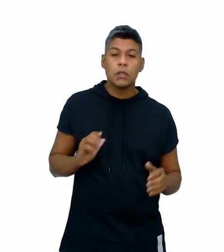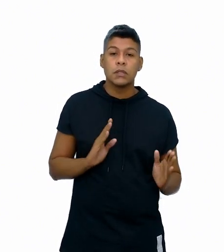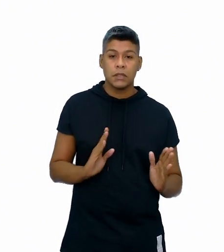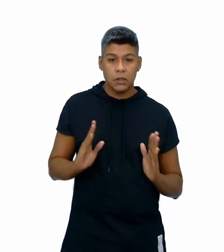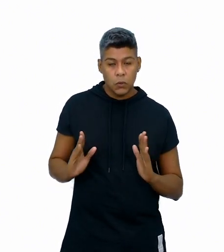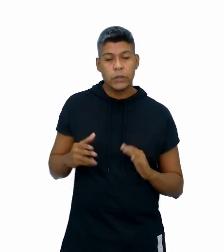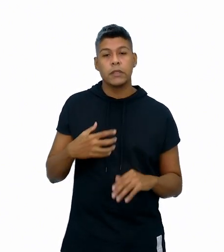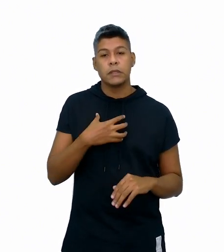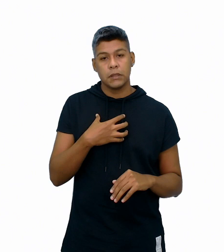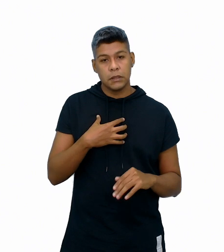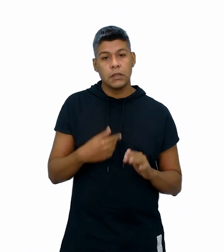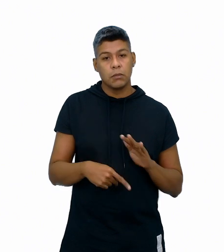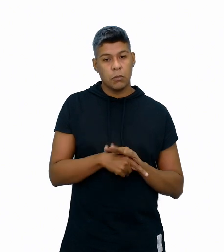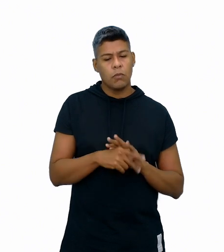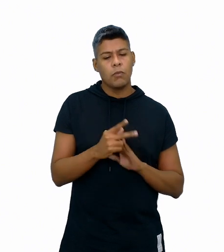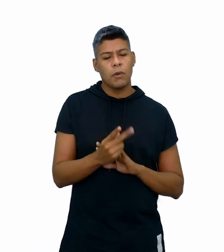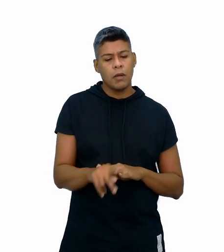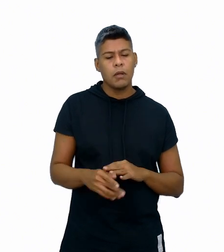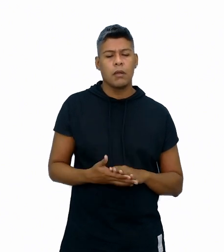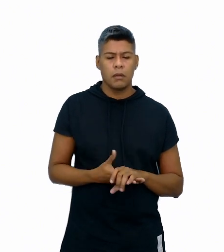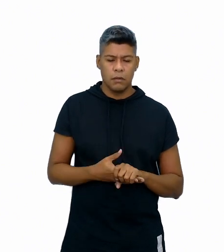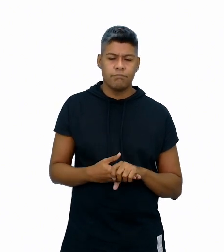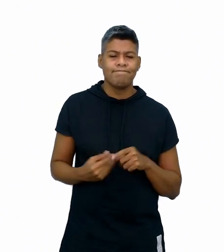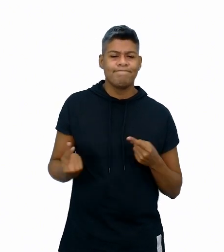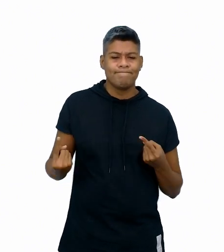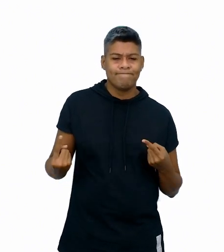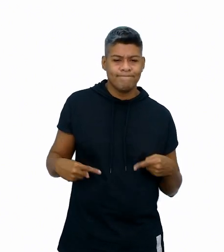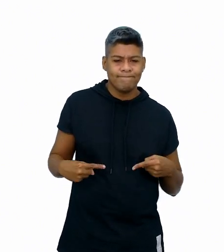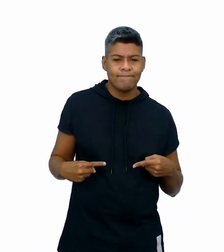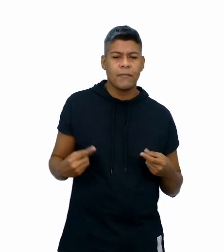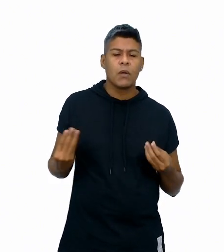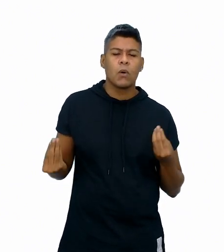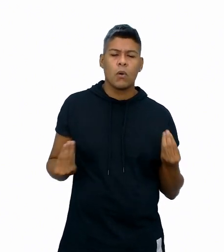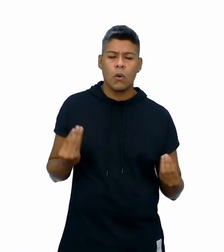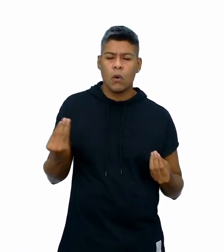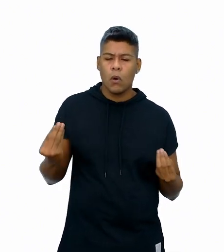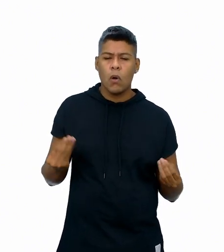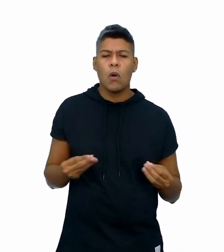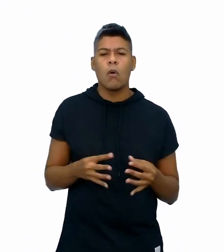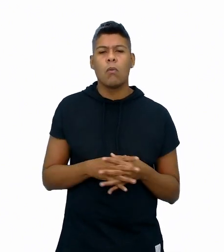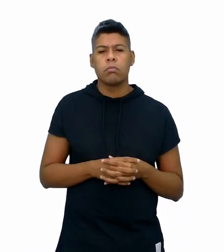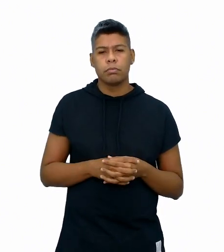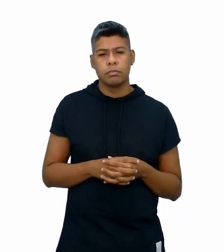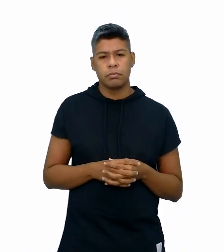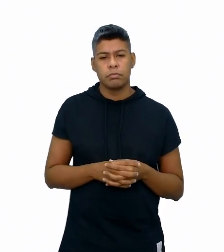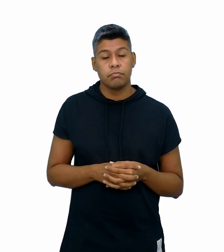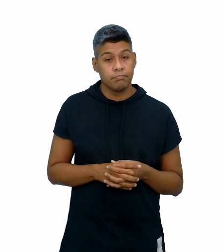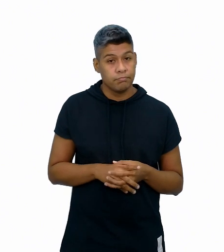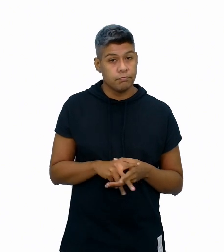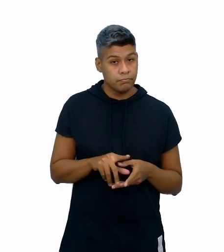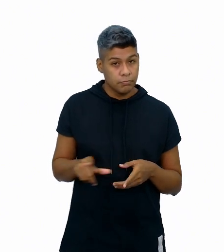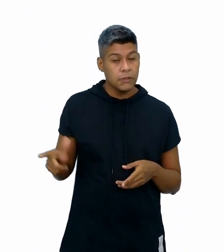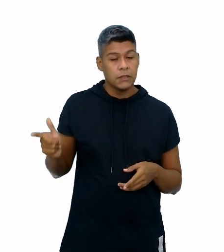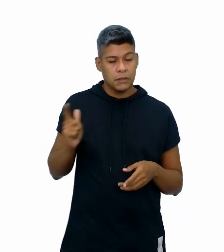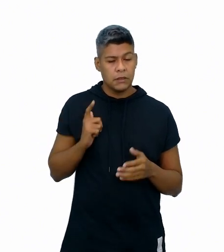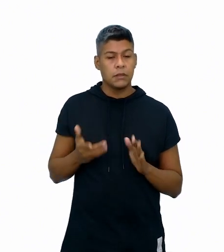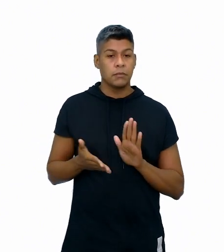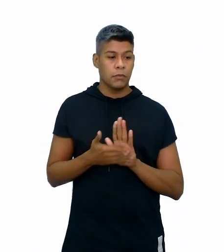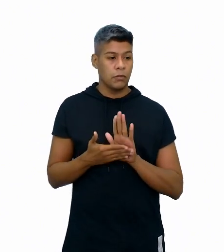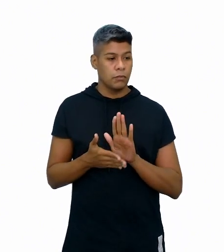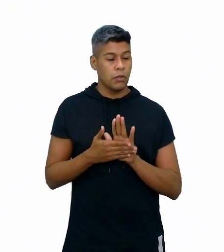faça sentido para eles, como desafiar os estudantes de vocês. Vocês trazem